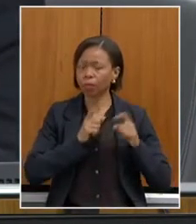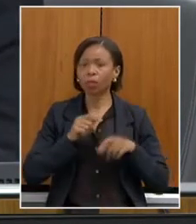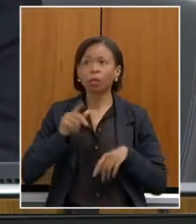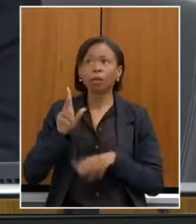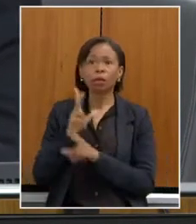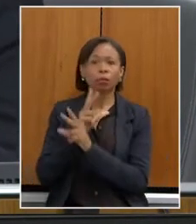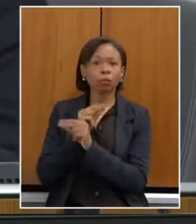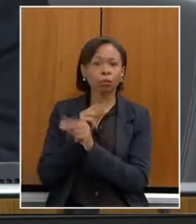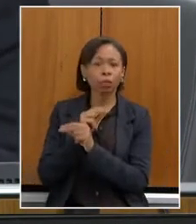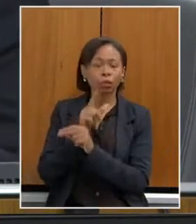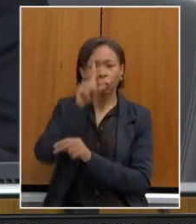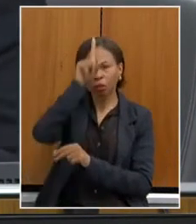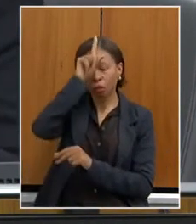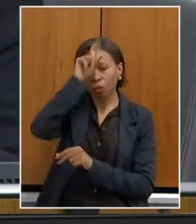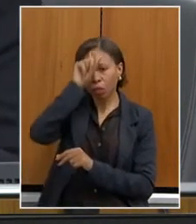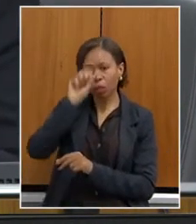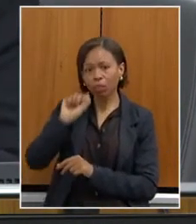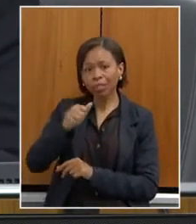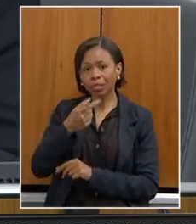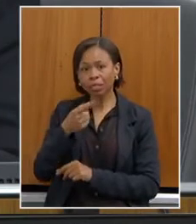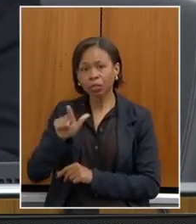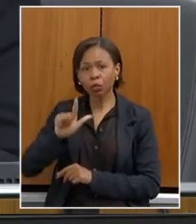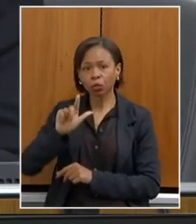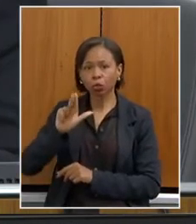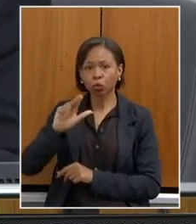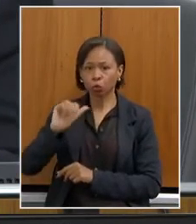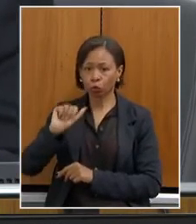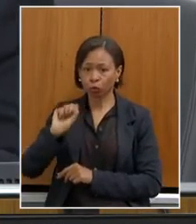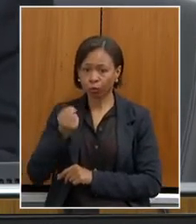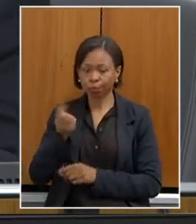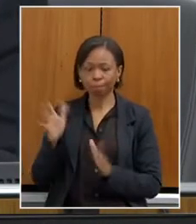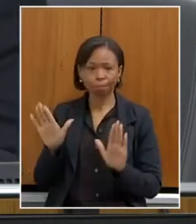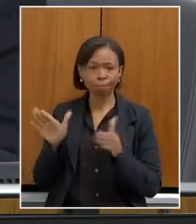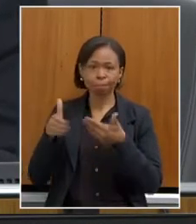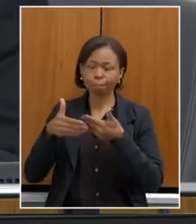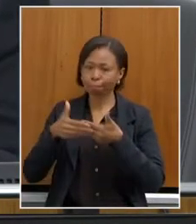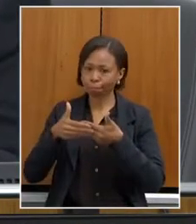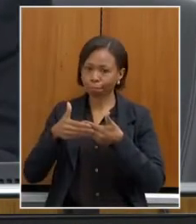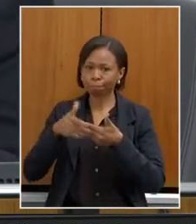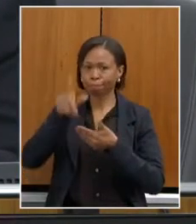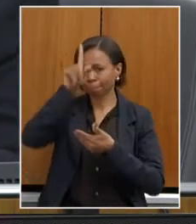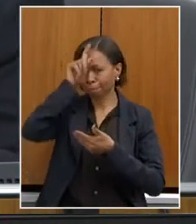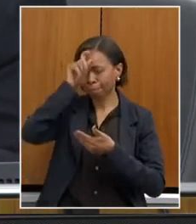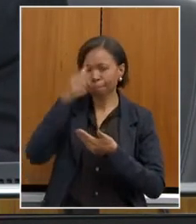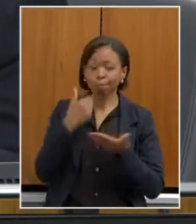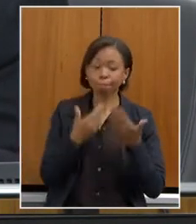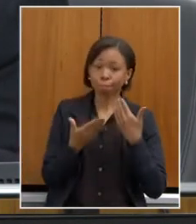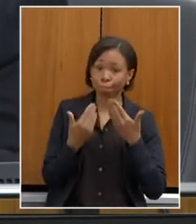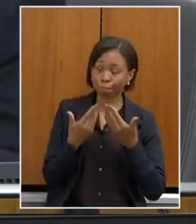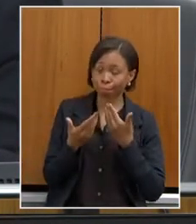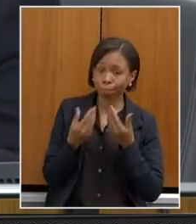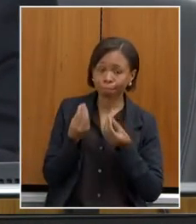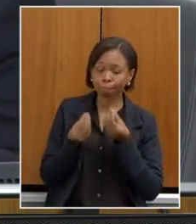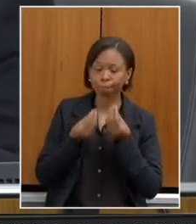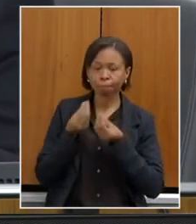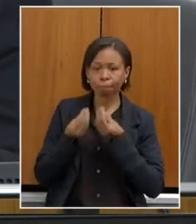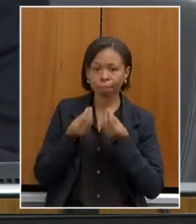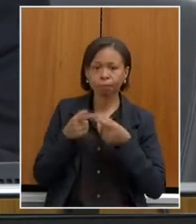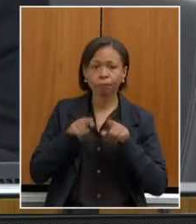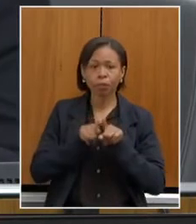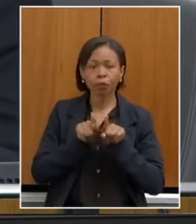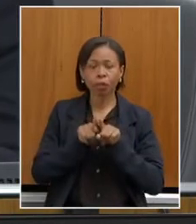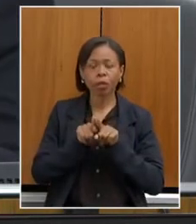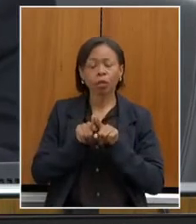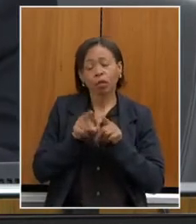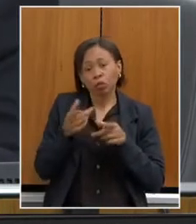São Lucas fechou estamos discutindo com o município o hospital municipal lá que era o hospital de campanha